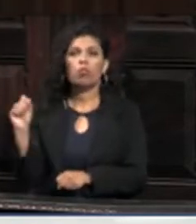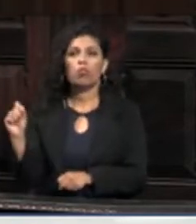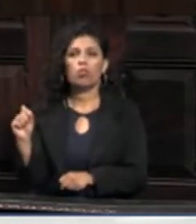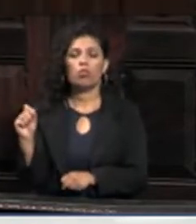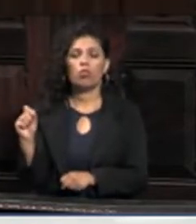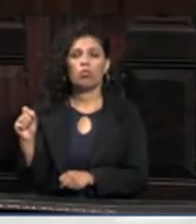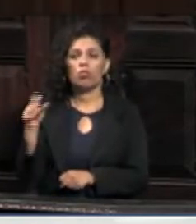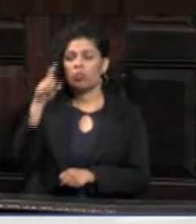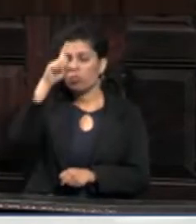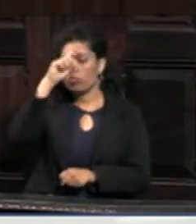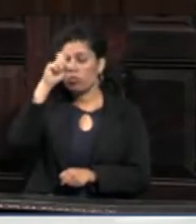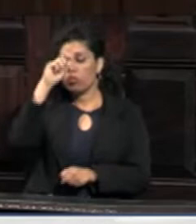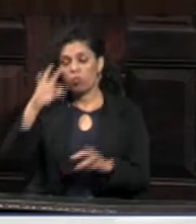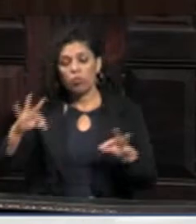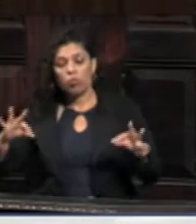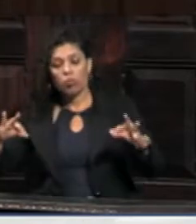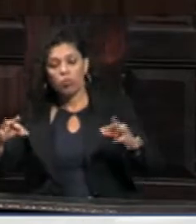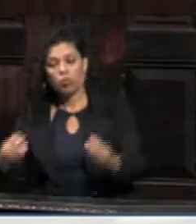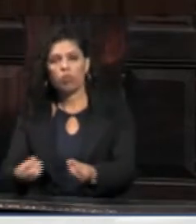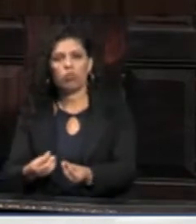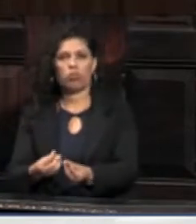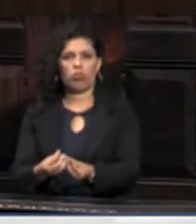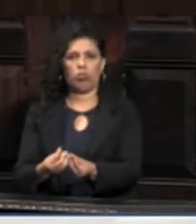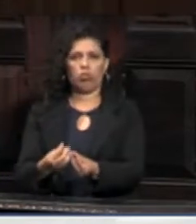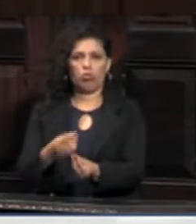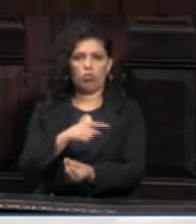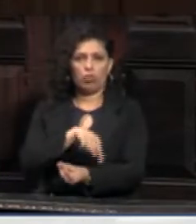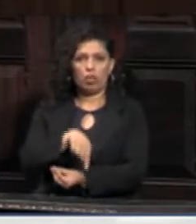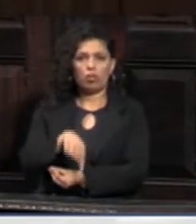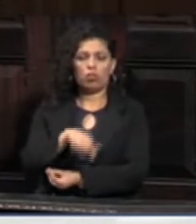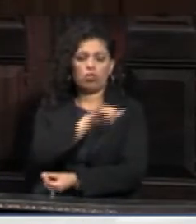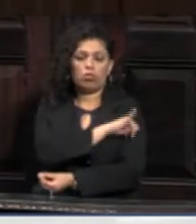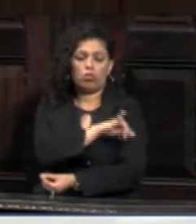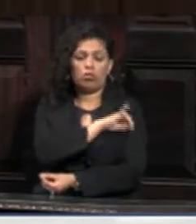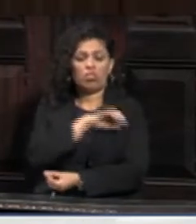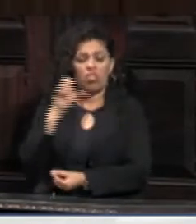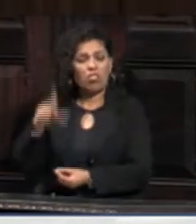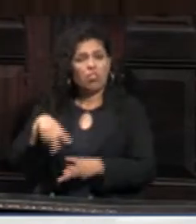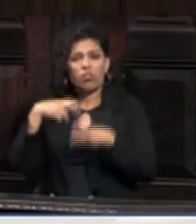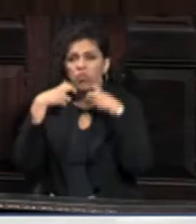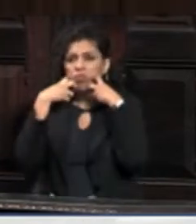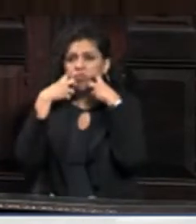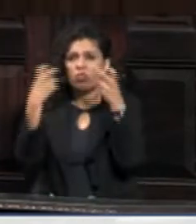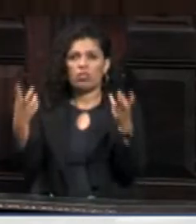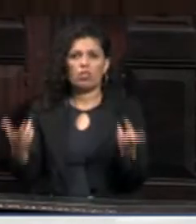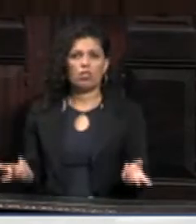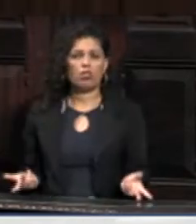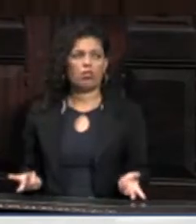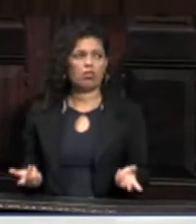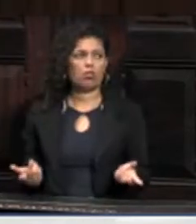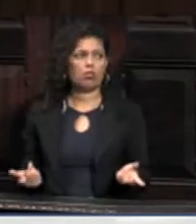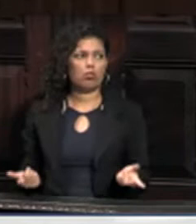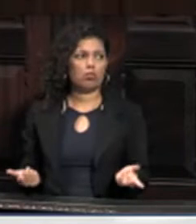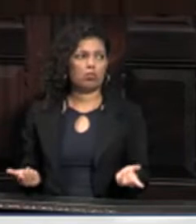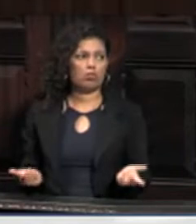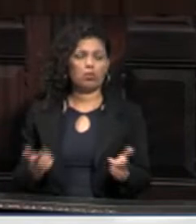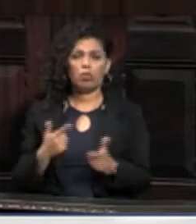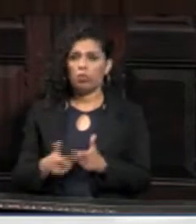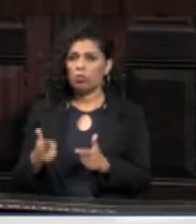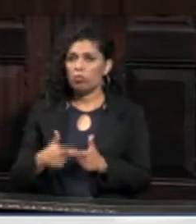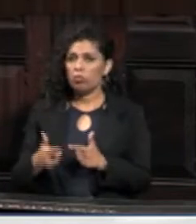Rio de Janeiro é uma vergonha, é um caos proporcional, é um caos